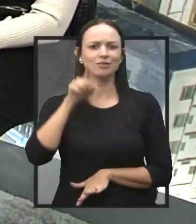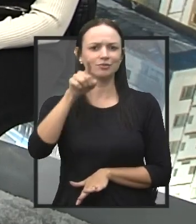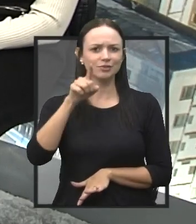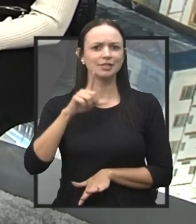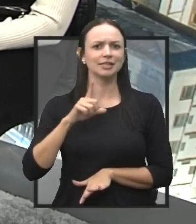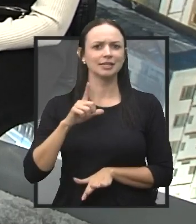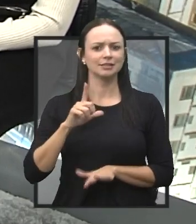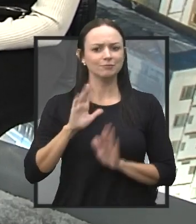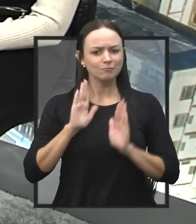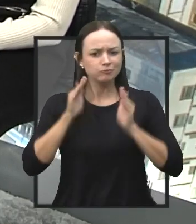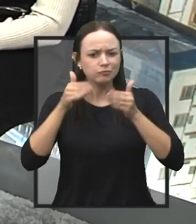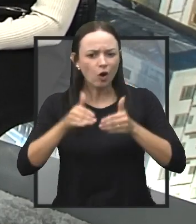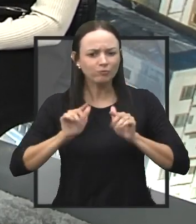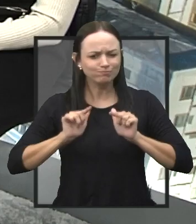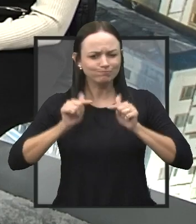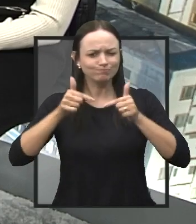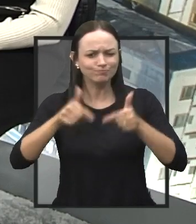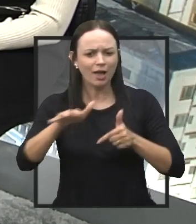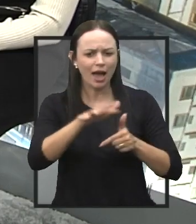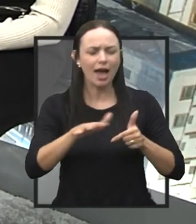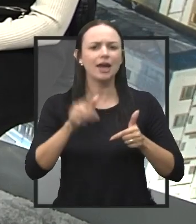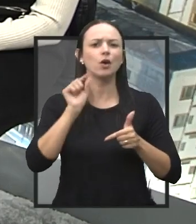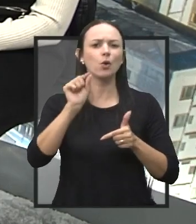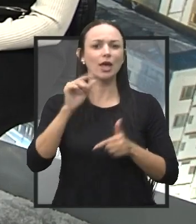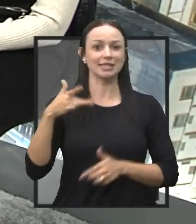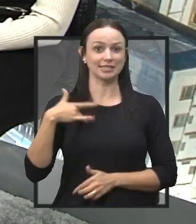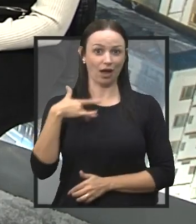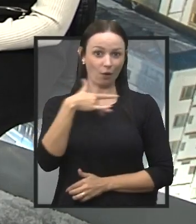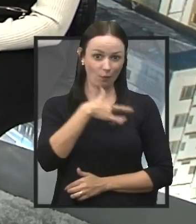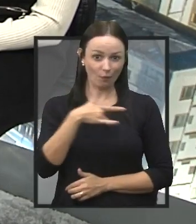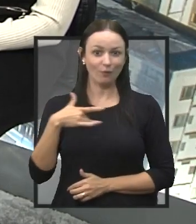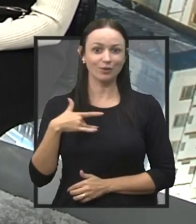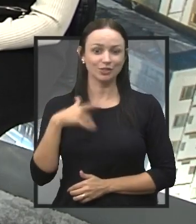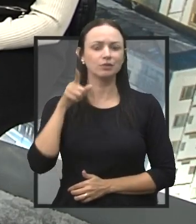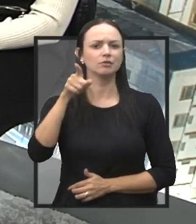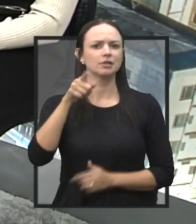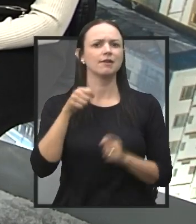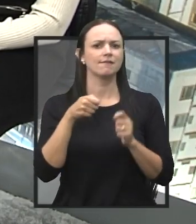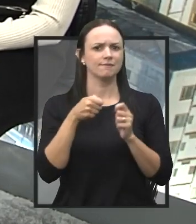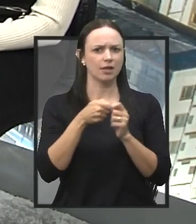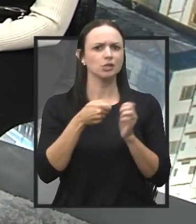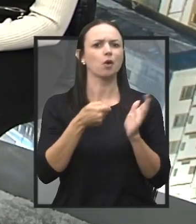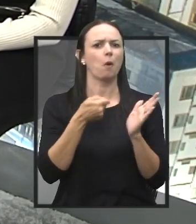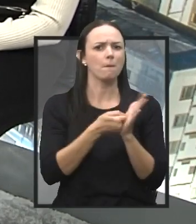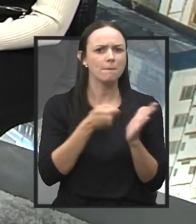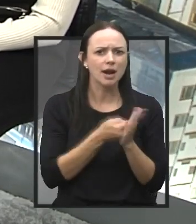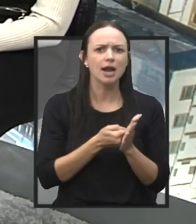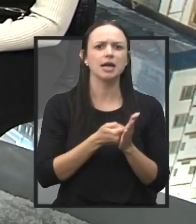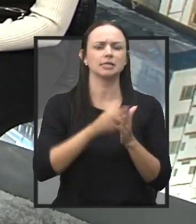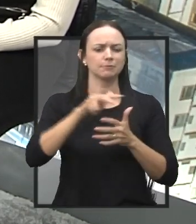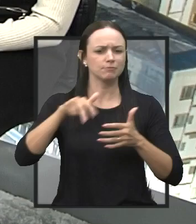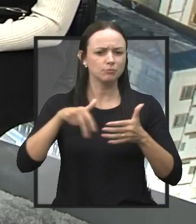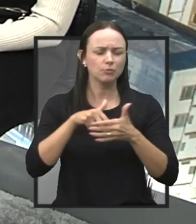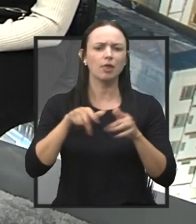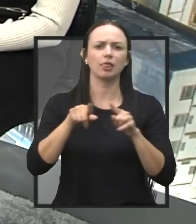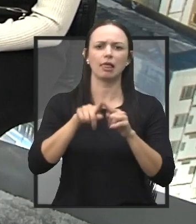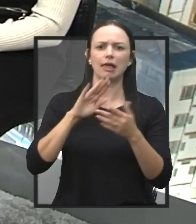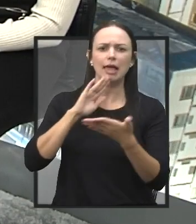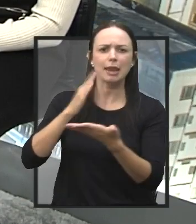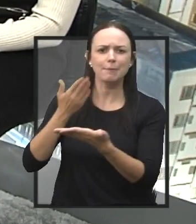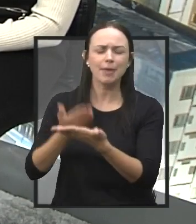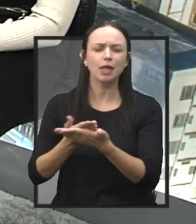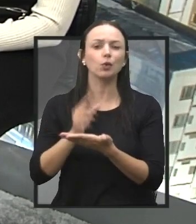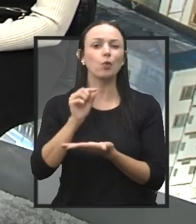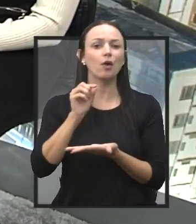tem dedicado muito tempo do seu mandato, que é a área da saúde. A senhora tem feito cobranças na tribuna e por meio de requerimentos com relação à